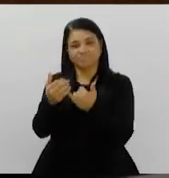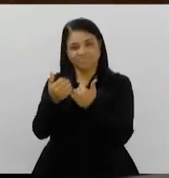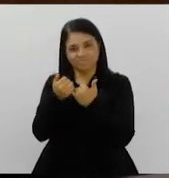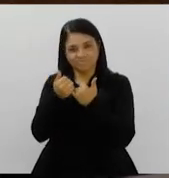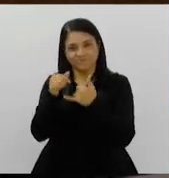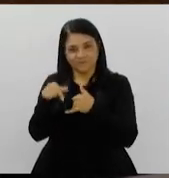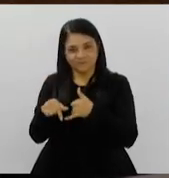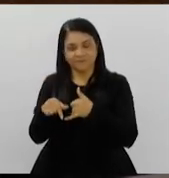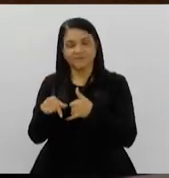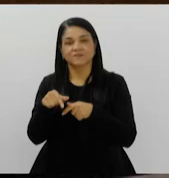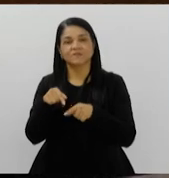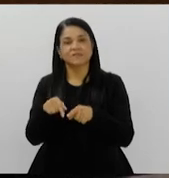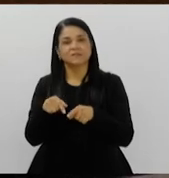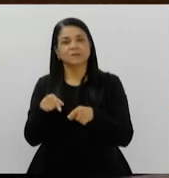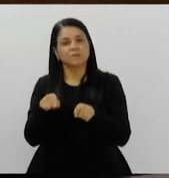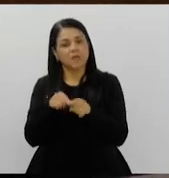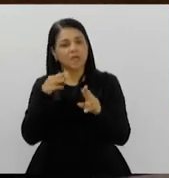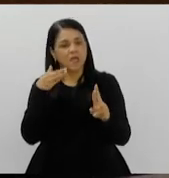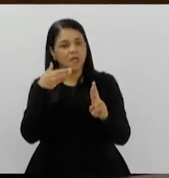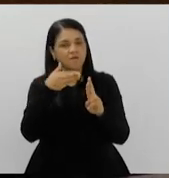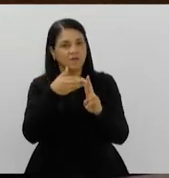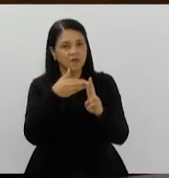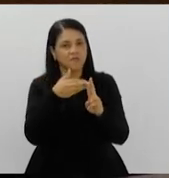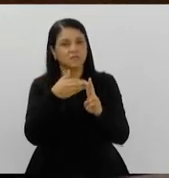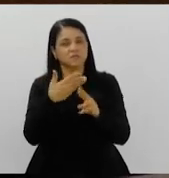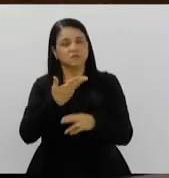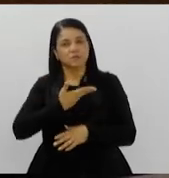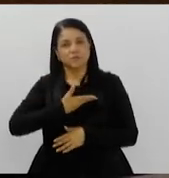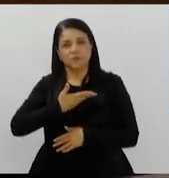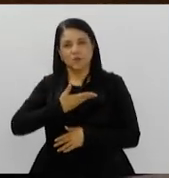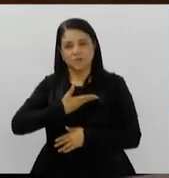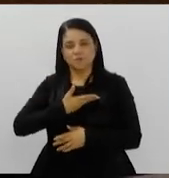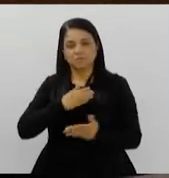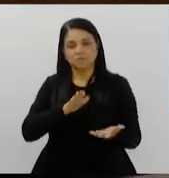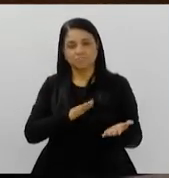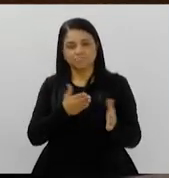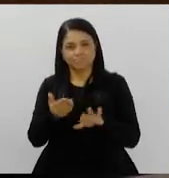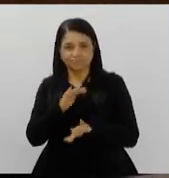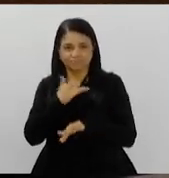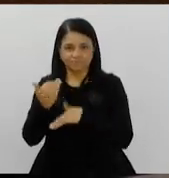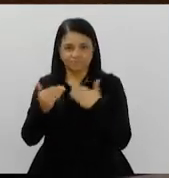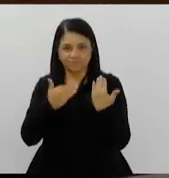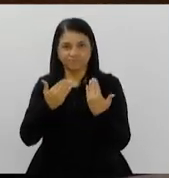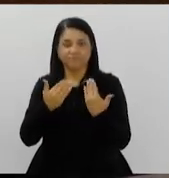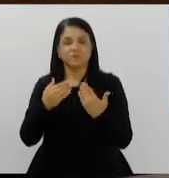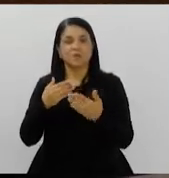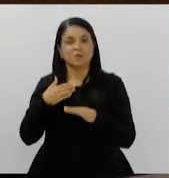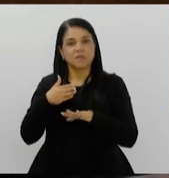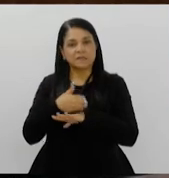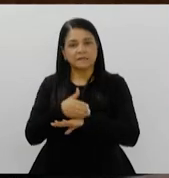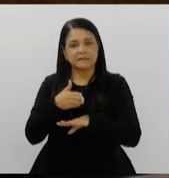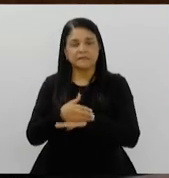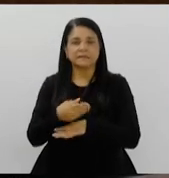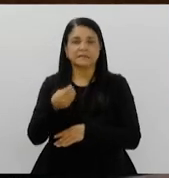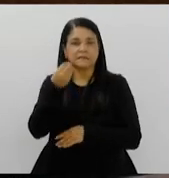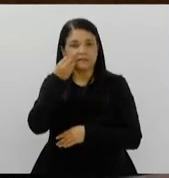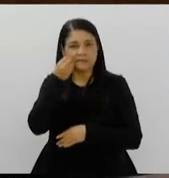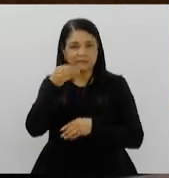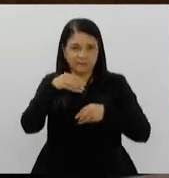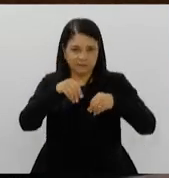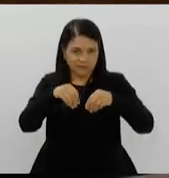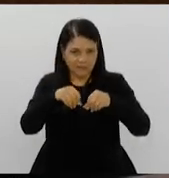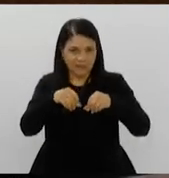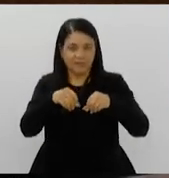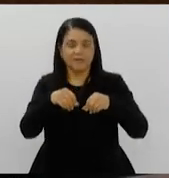uma referência ao companheiro de luta que perdeu a vida pelo direito legítimo ao acesso à terra no nosso país. Então,